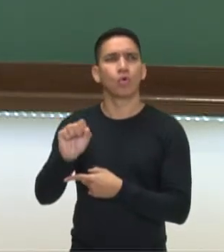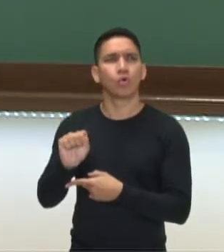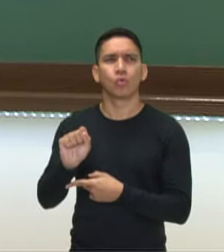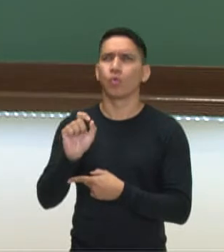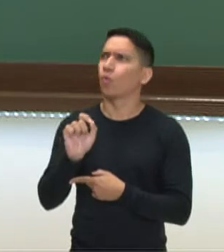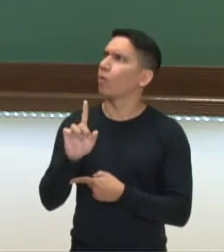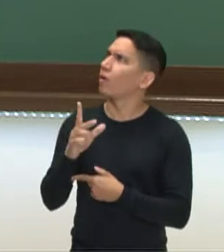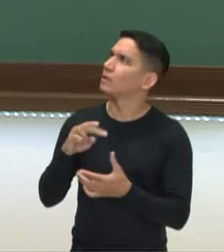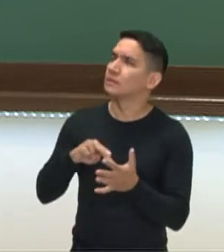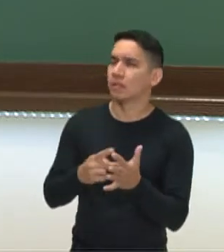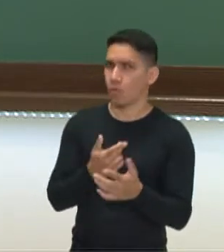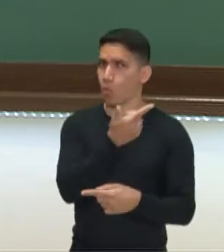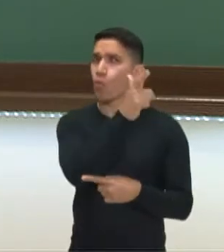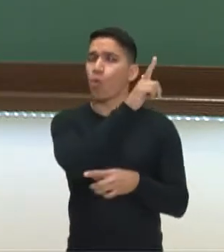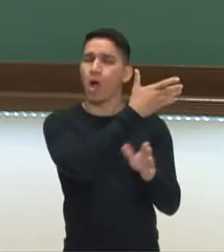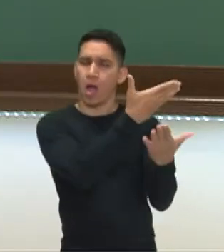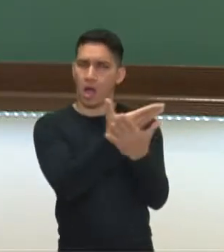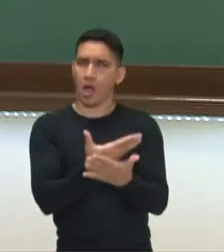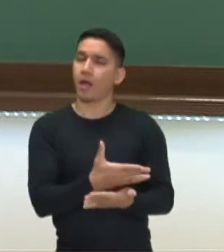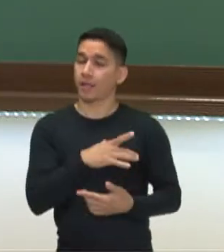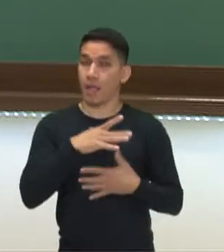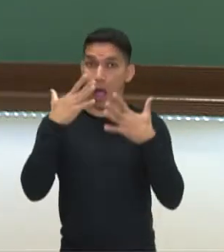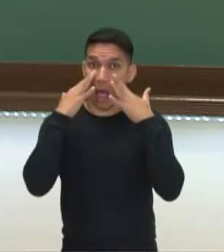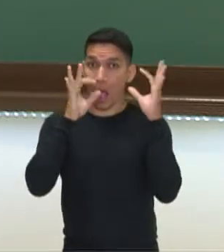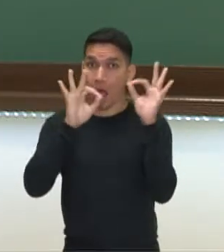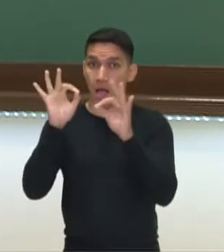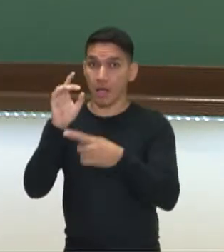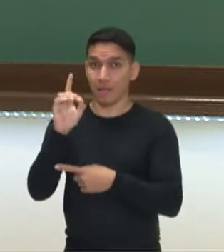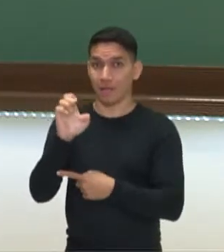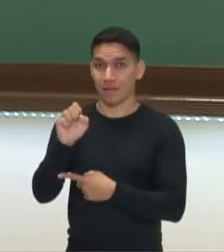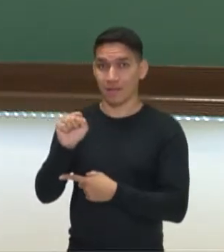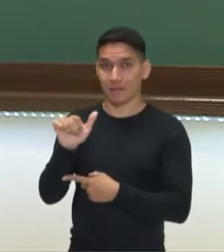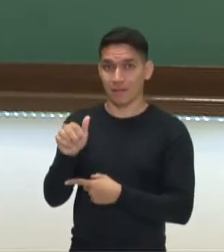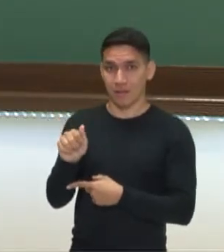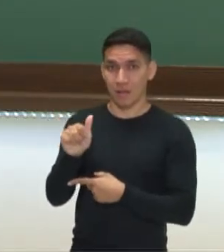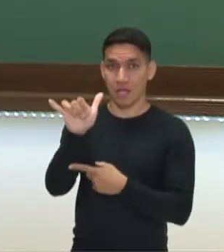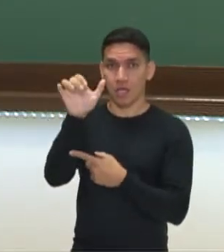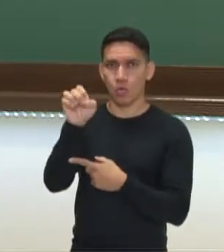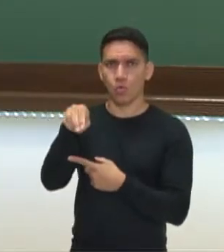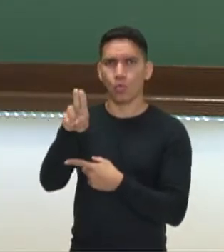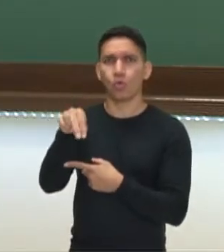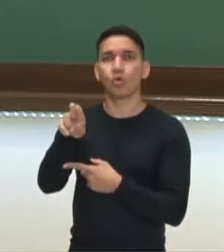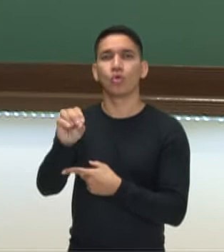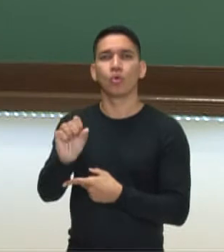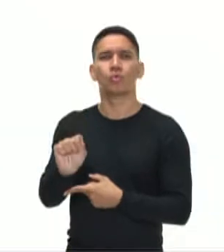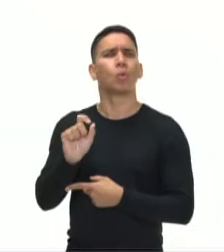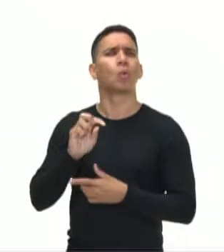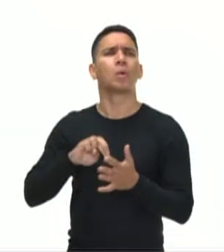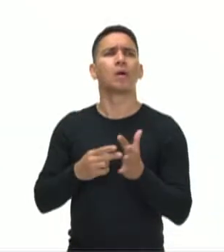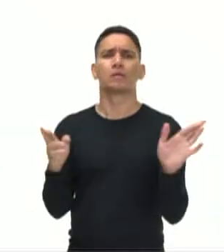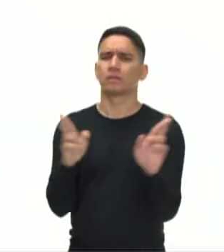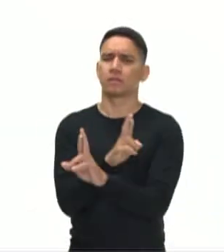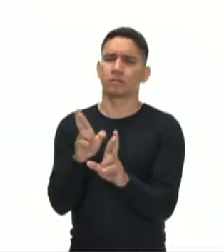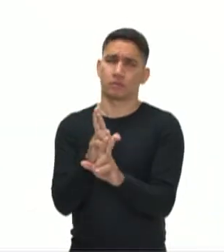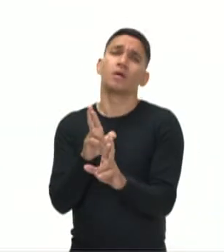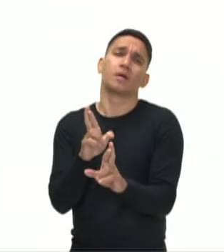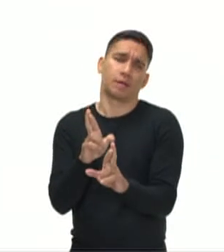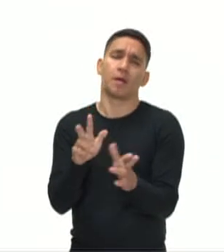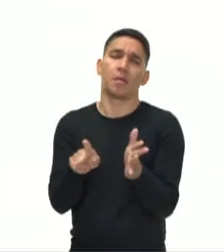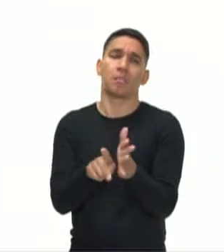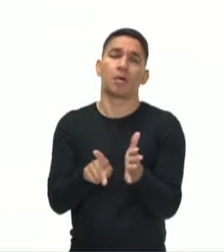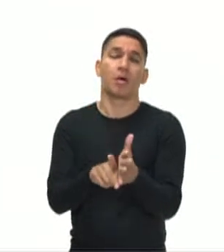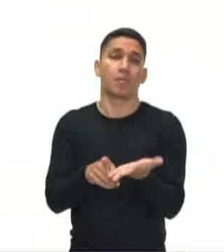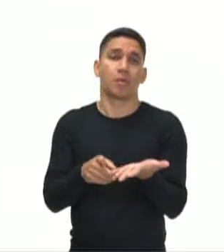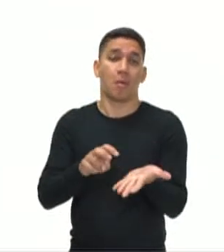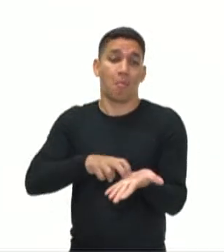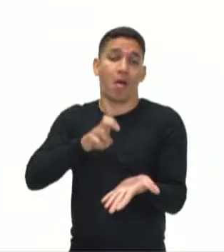isso em outras aulas. Atentem-se, O que se relaciona com essa imagem? Café da manhã, né? Então,